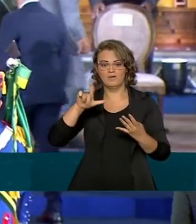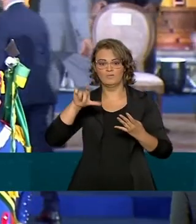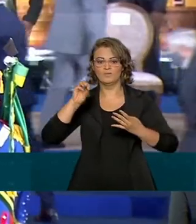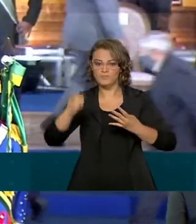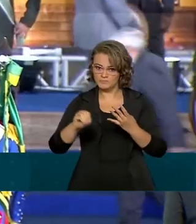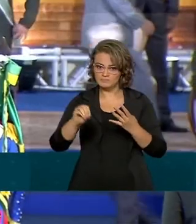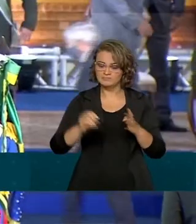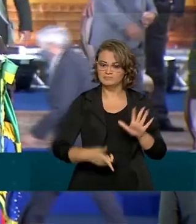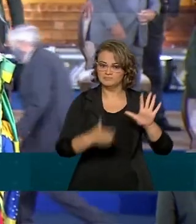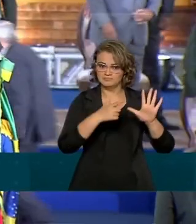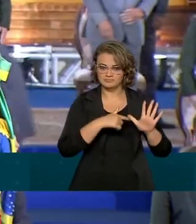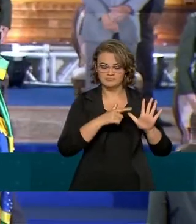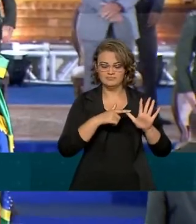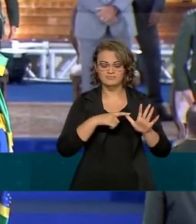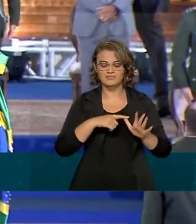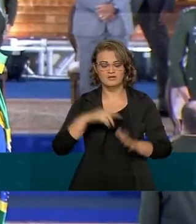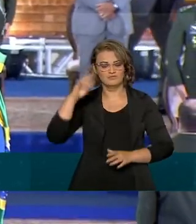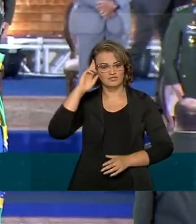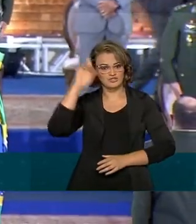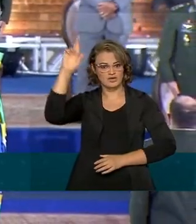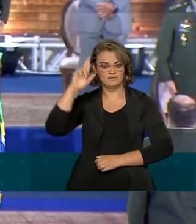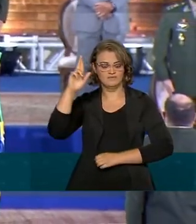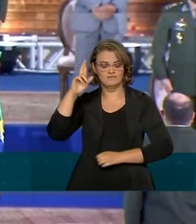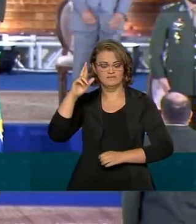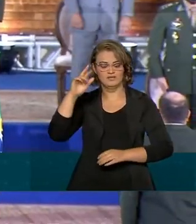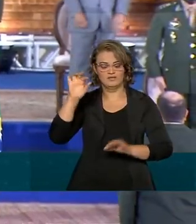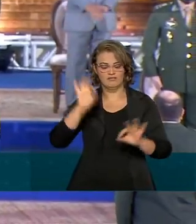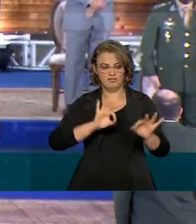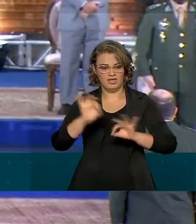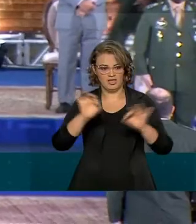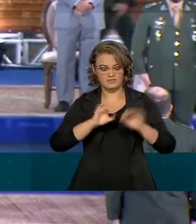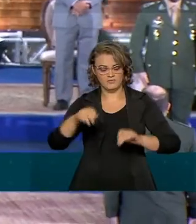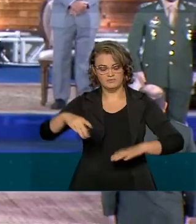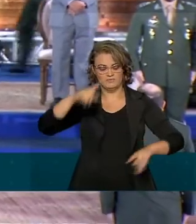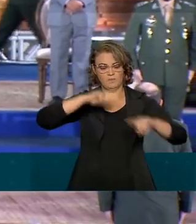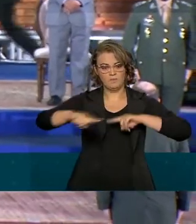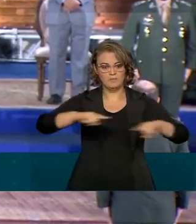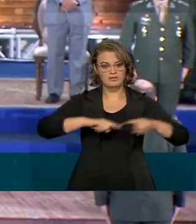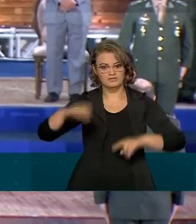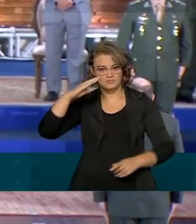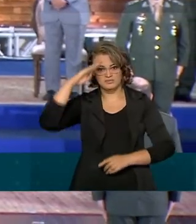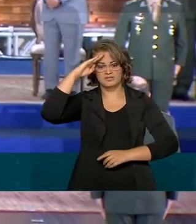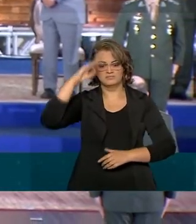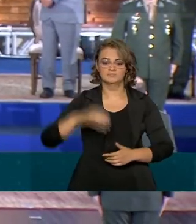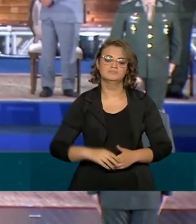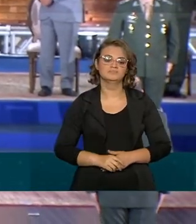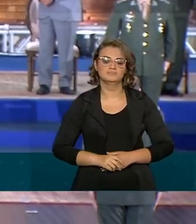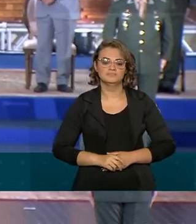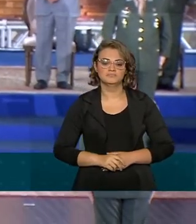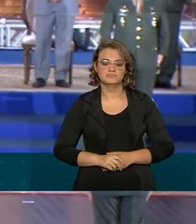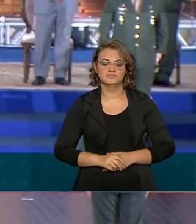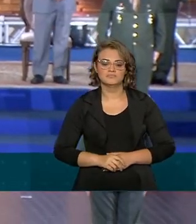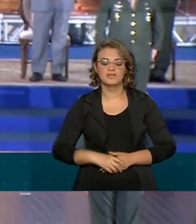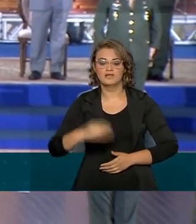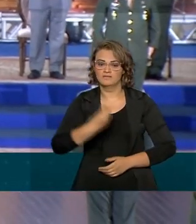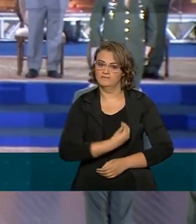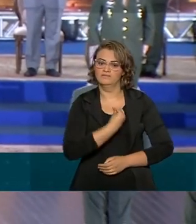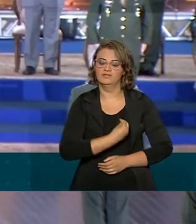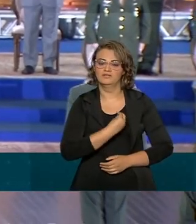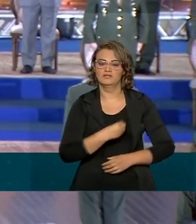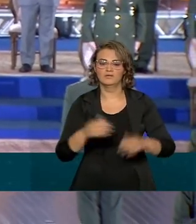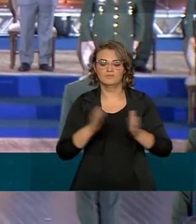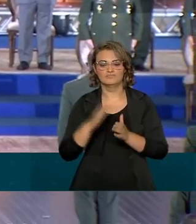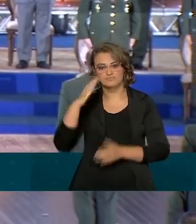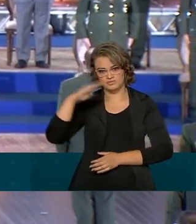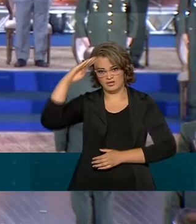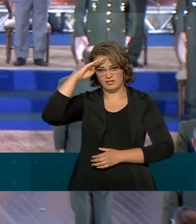Sérgio Nogueira de Oliveira chefe do departamento-geral do pessoal e comandante do exército designado Excelentíssimo